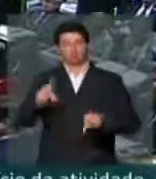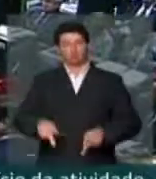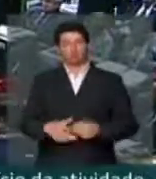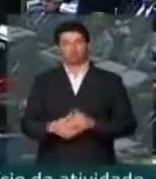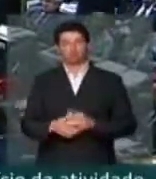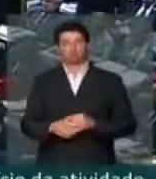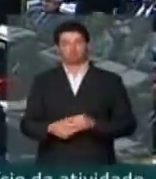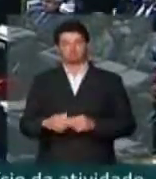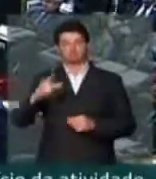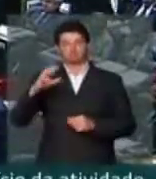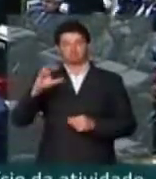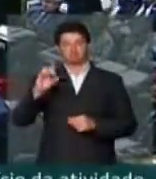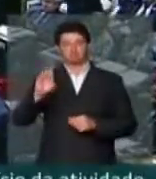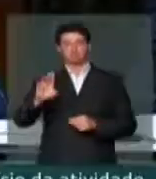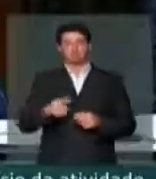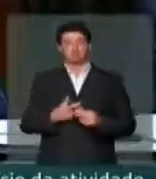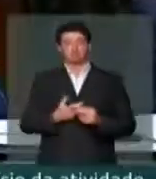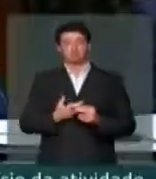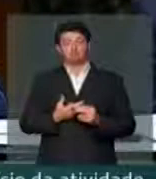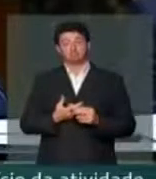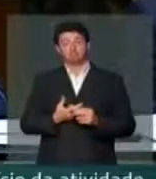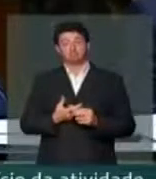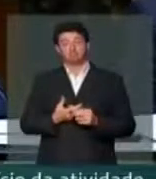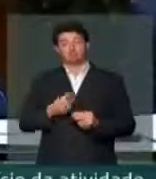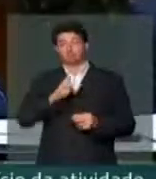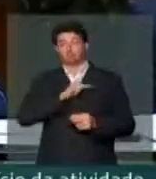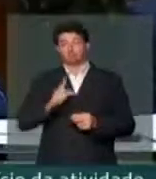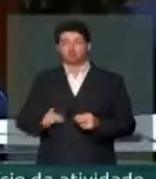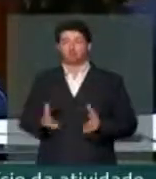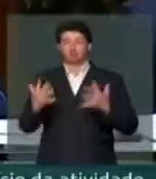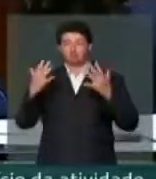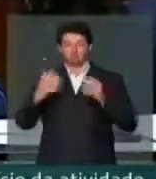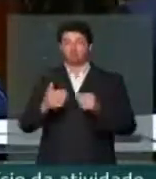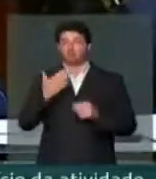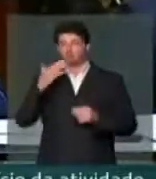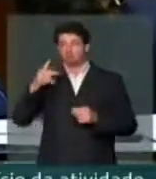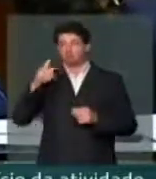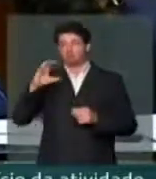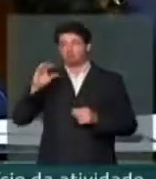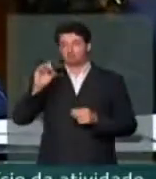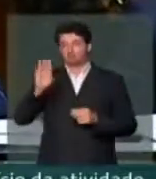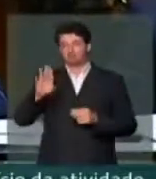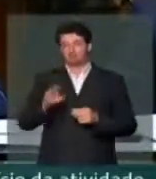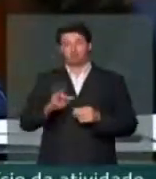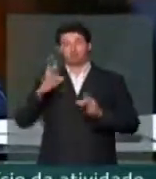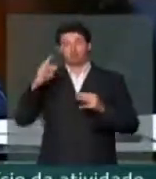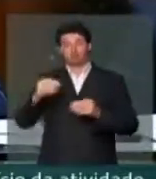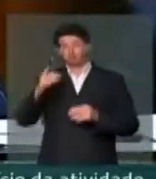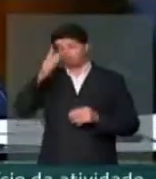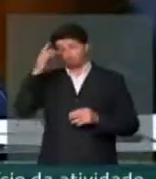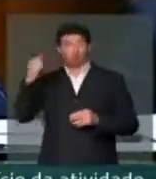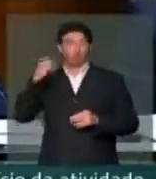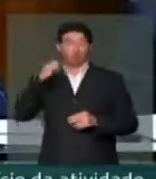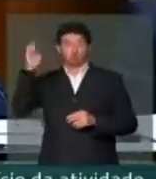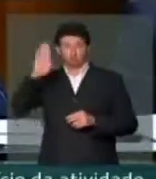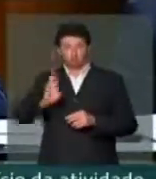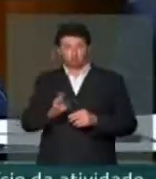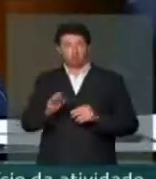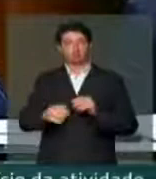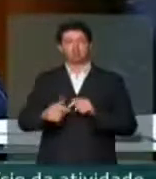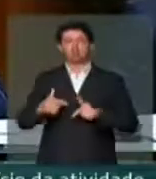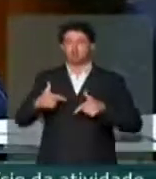brasileiro. PCdoB. Senhor presidente, gostaria de parabenizar, em nome do PCdoB, a todos os lotéricos do Brasil